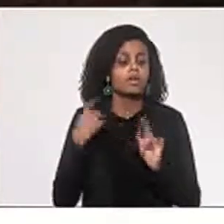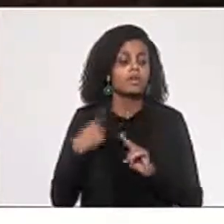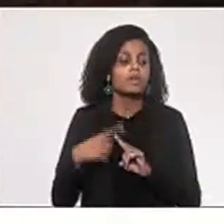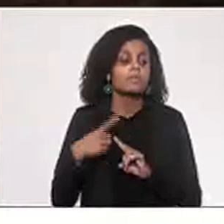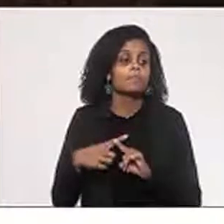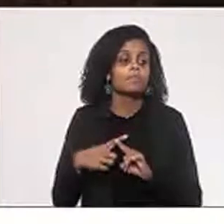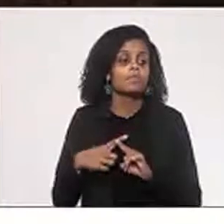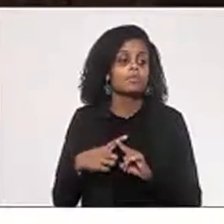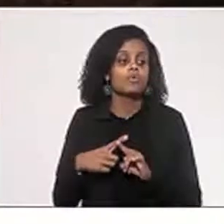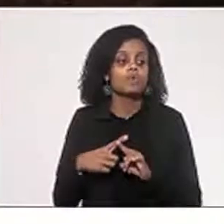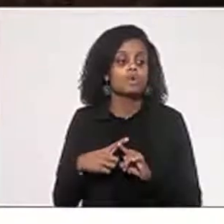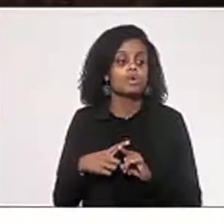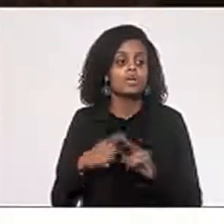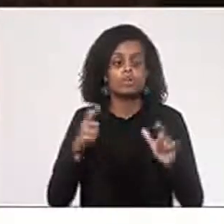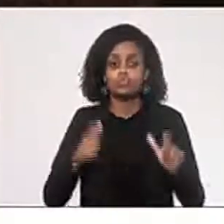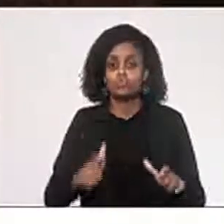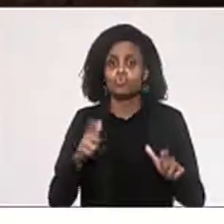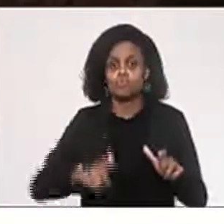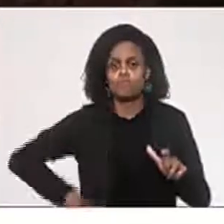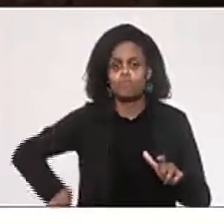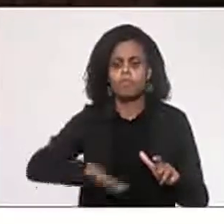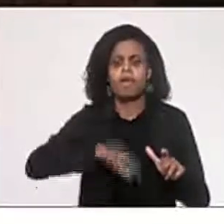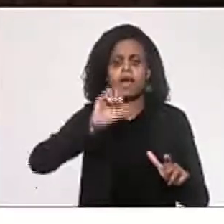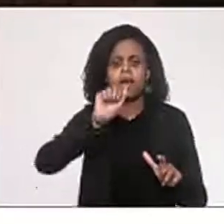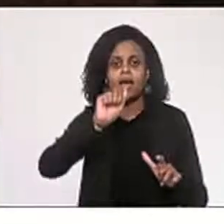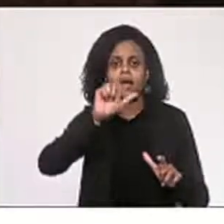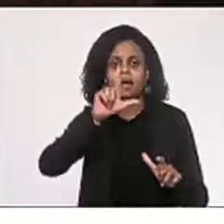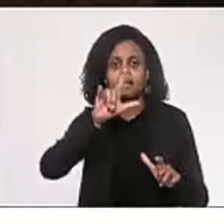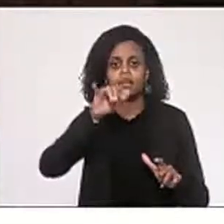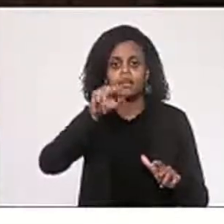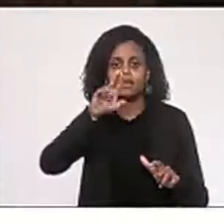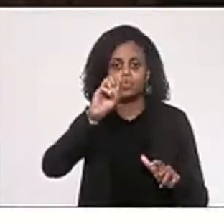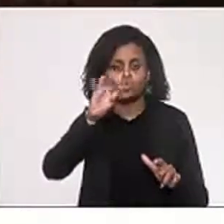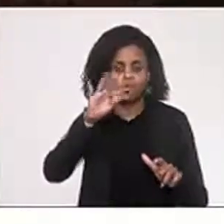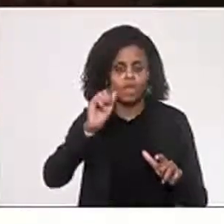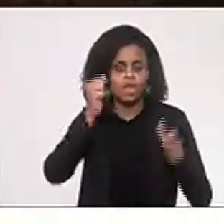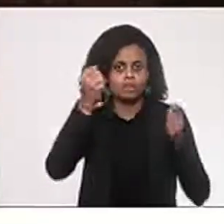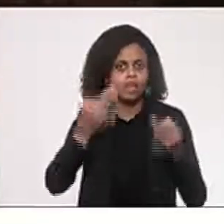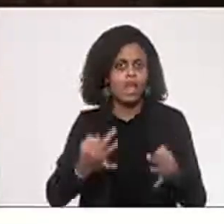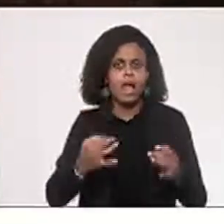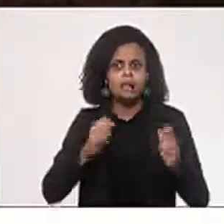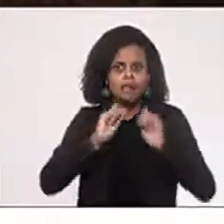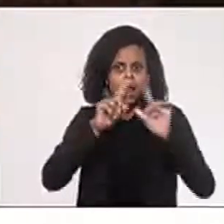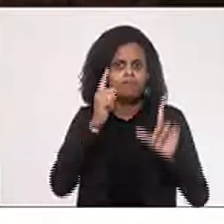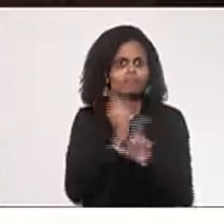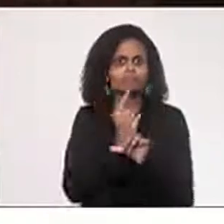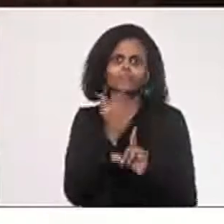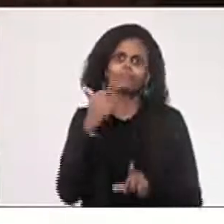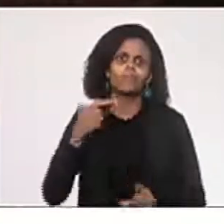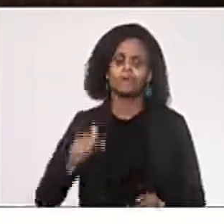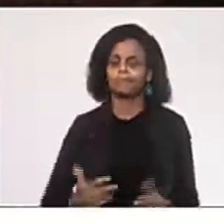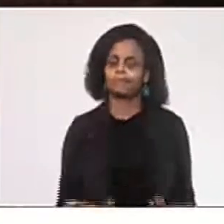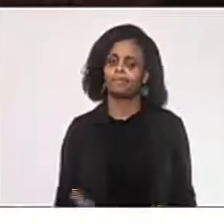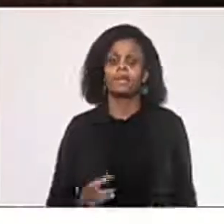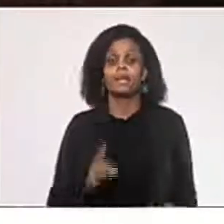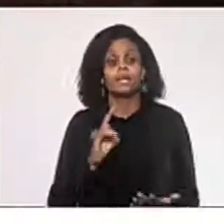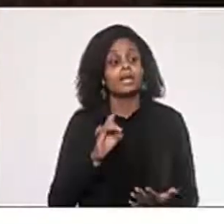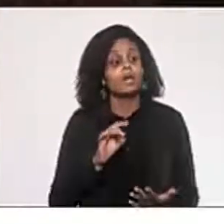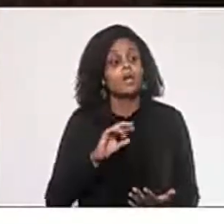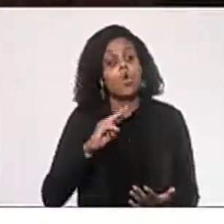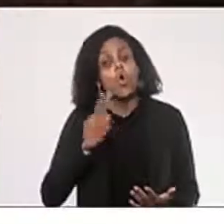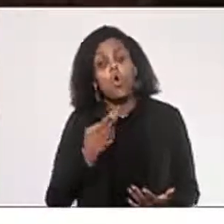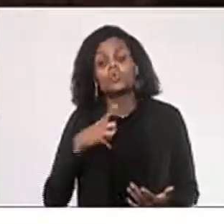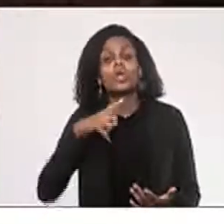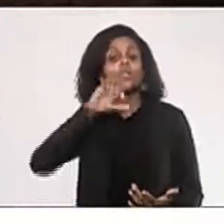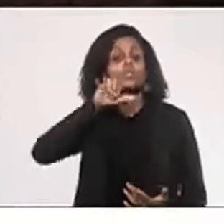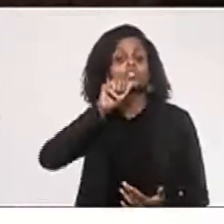Porque no âmbito de alíquotas só, não tem explicação, a não ser que tenha um